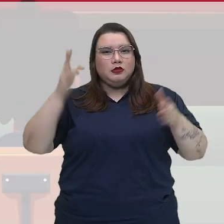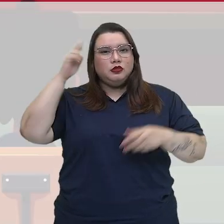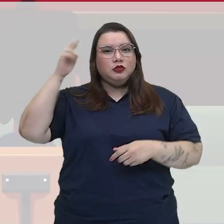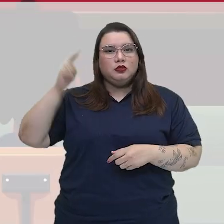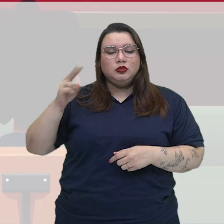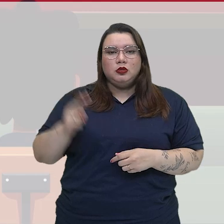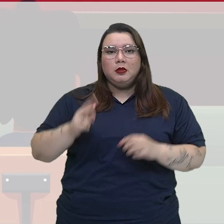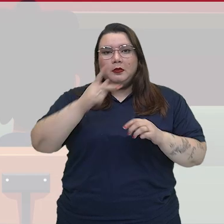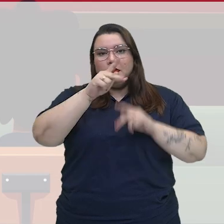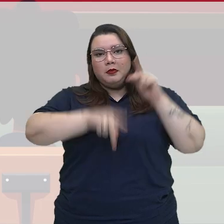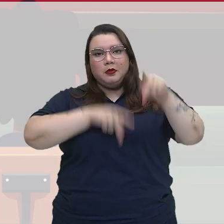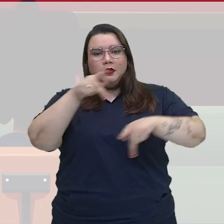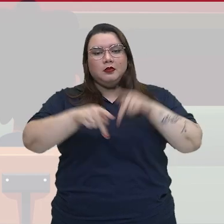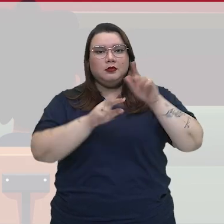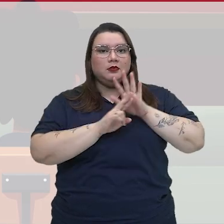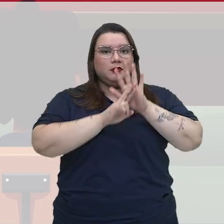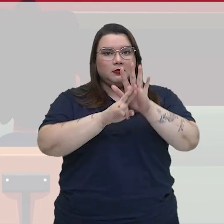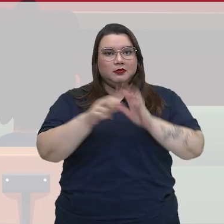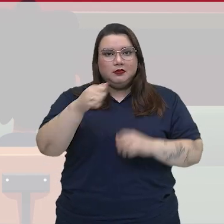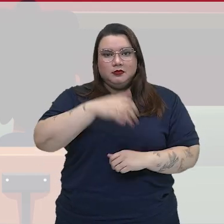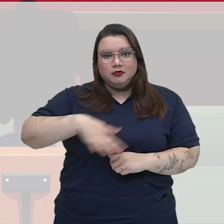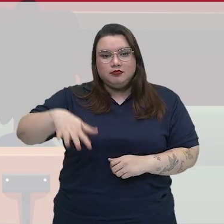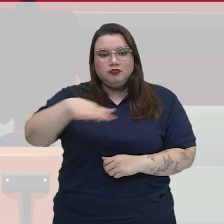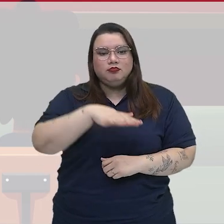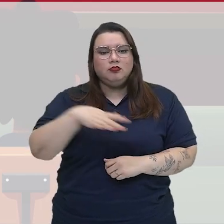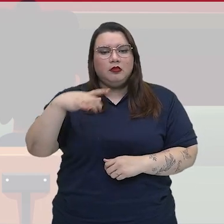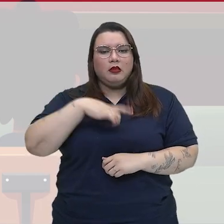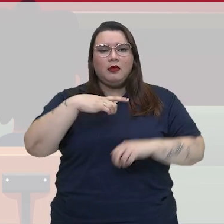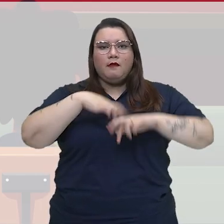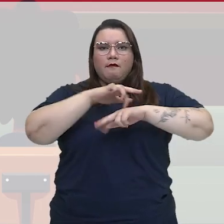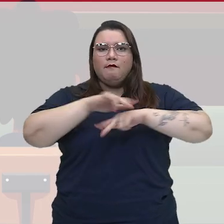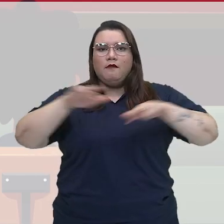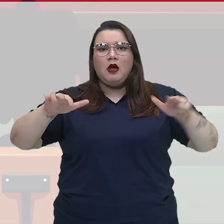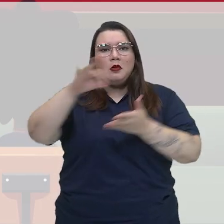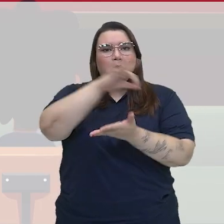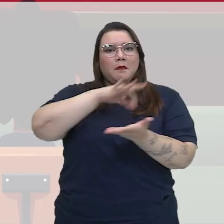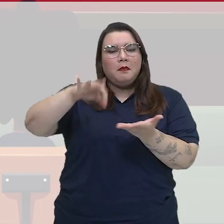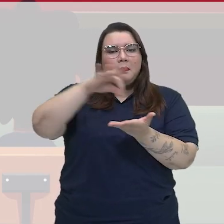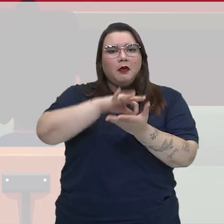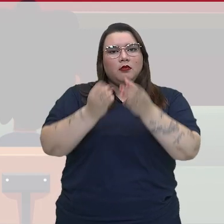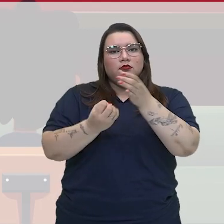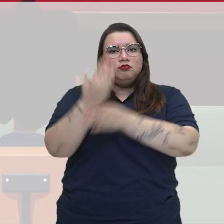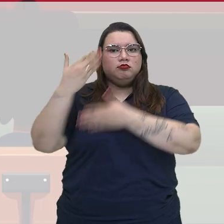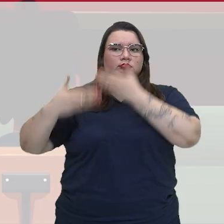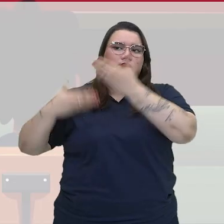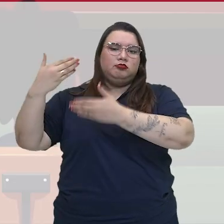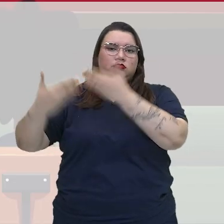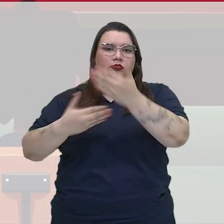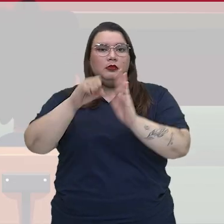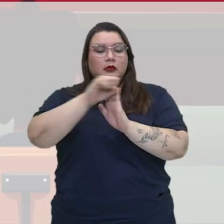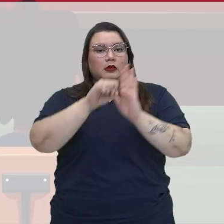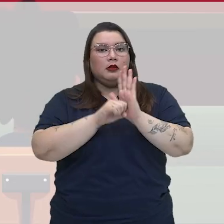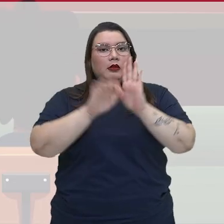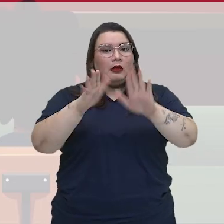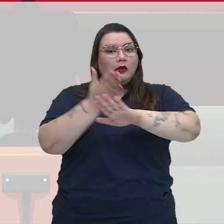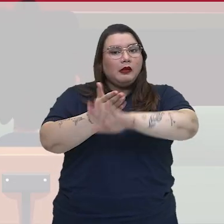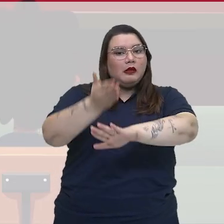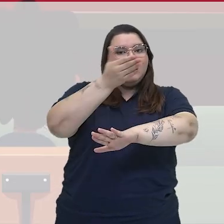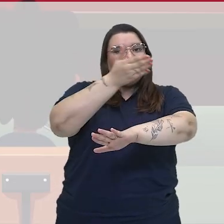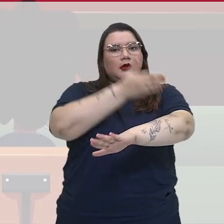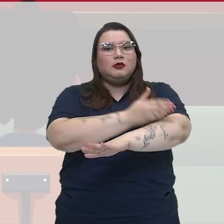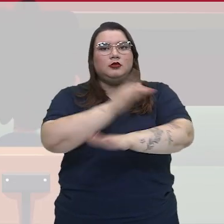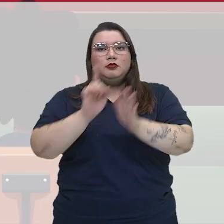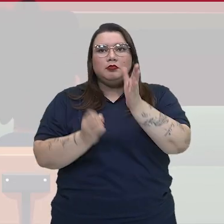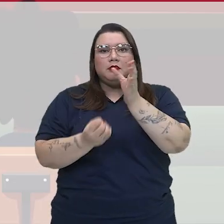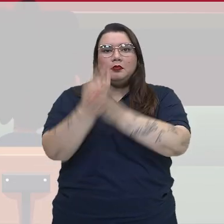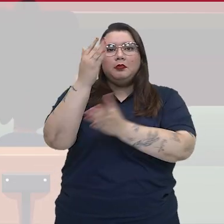pessoas representam o espaço? Diversos mapas foram criados ao longo dos séculos, antes mesmo da invenção